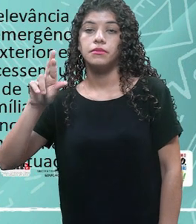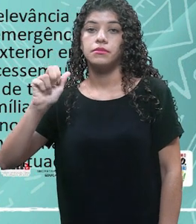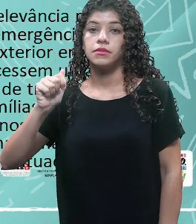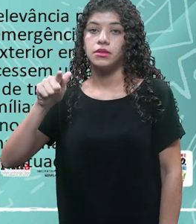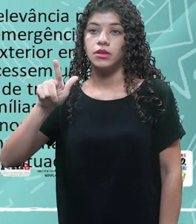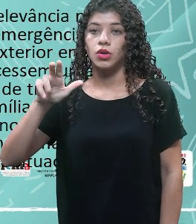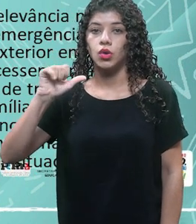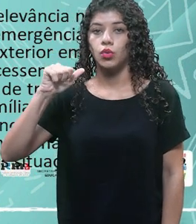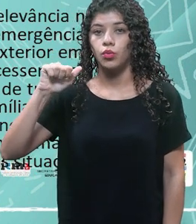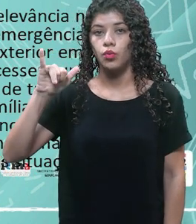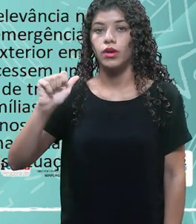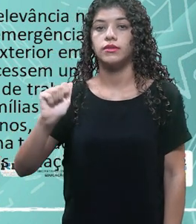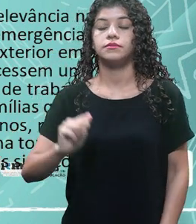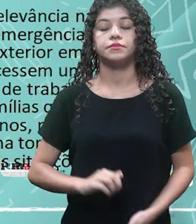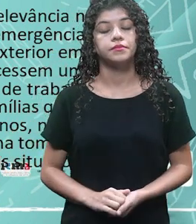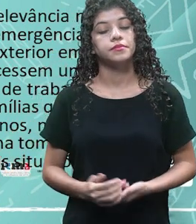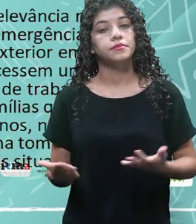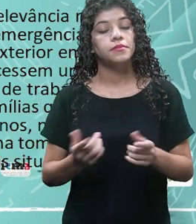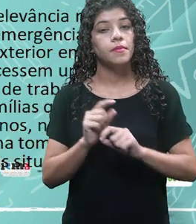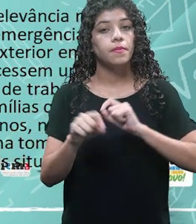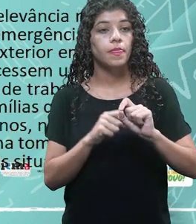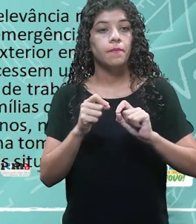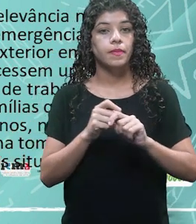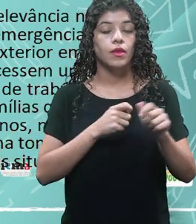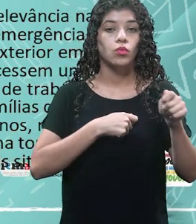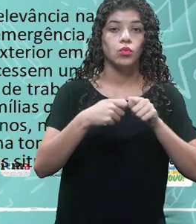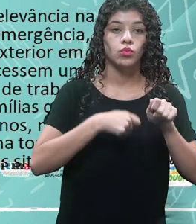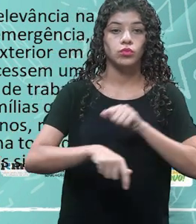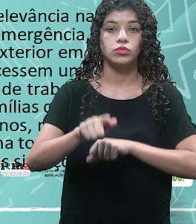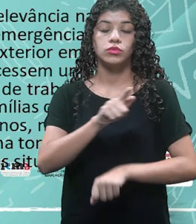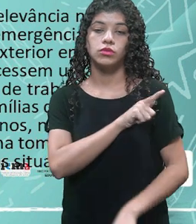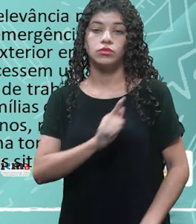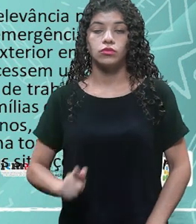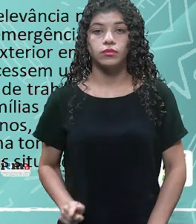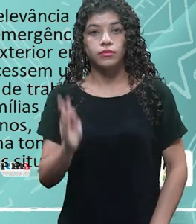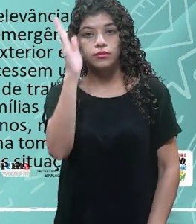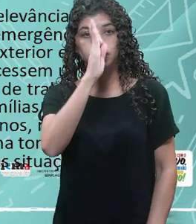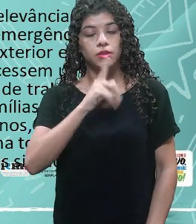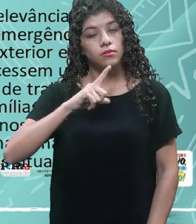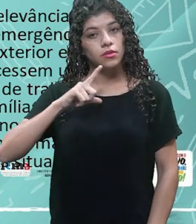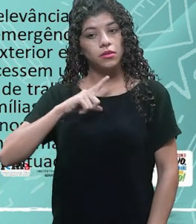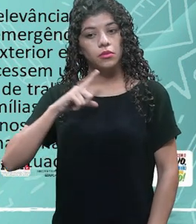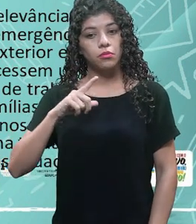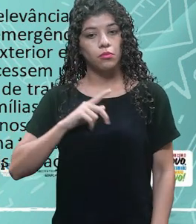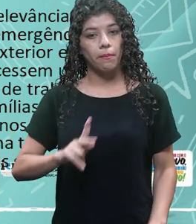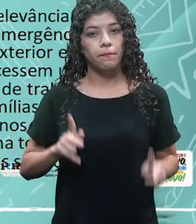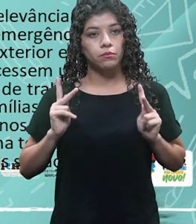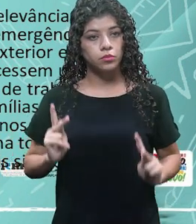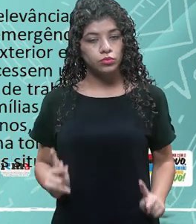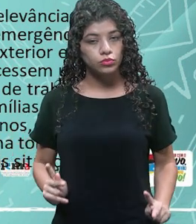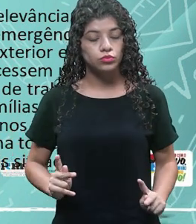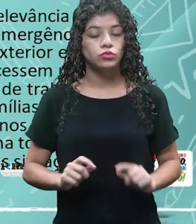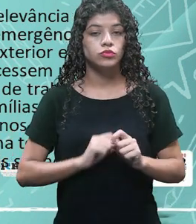anos 2010 tudo isso escapava o controle do governo brasileiro e requeria uma tomada de posição dado